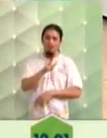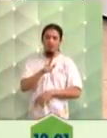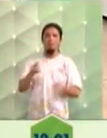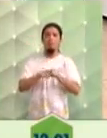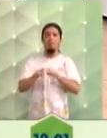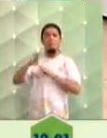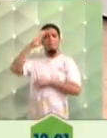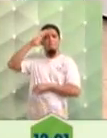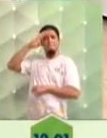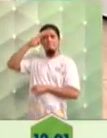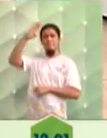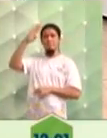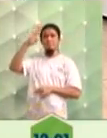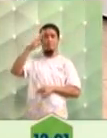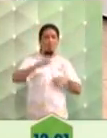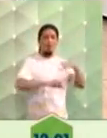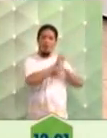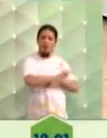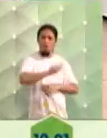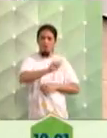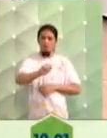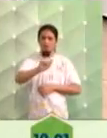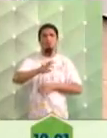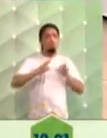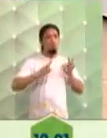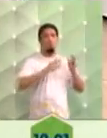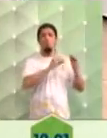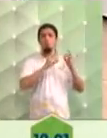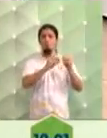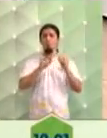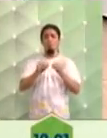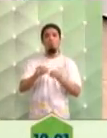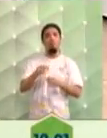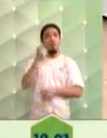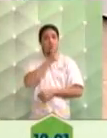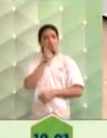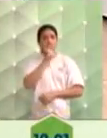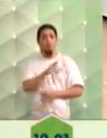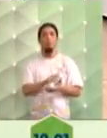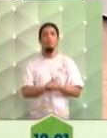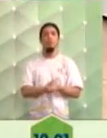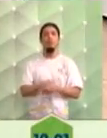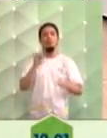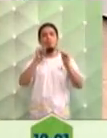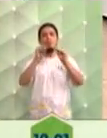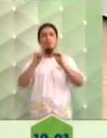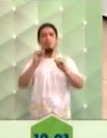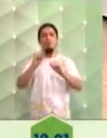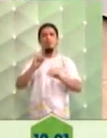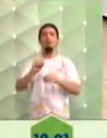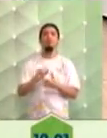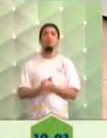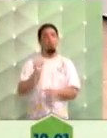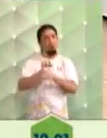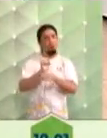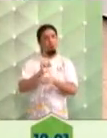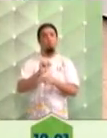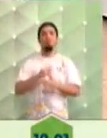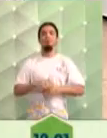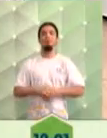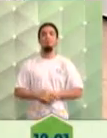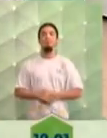às instituições beneficiadas, porque para fazer caridade a gente tem que estar aqui para isso mesmo, né? Beijo, gente. Até já, hein? A gente volta já já.